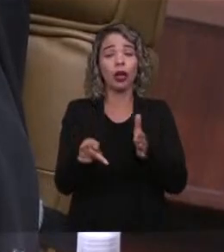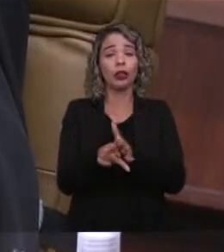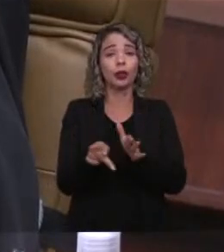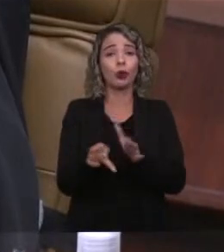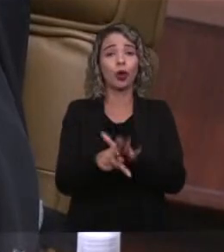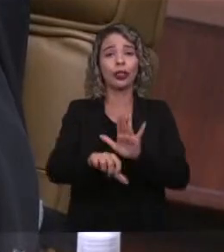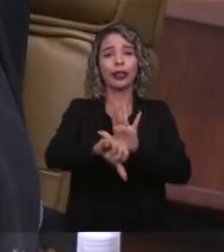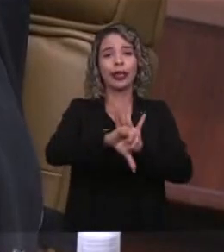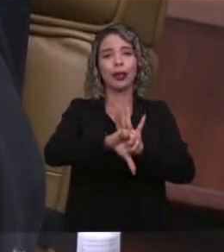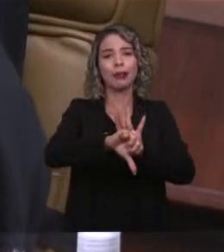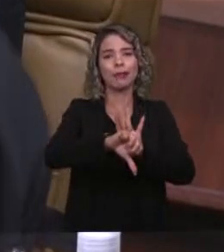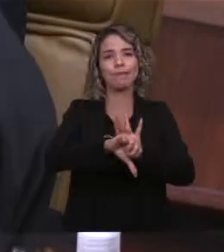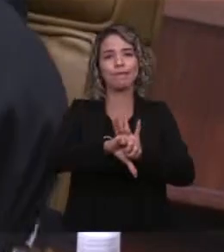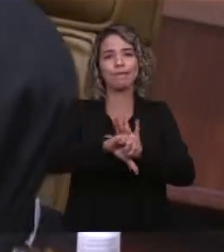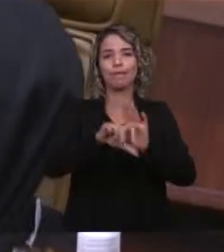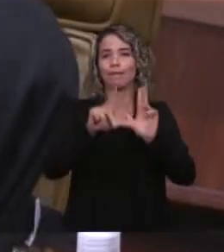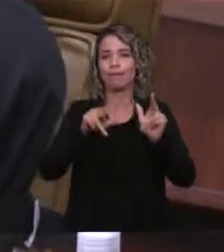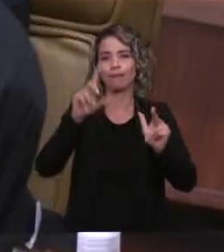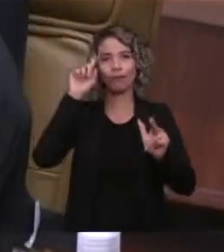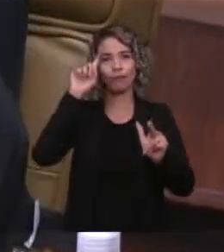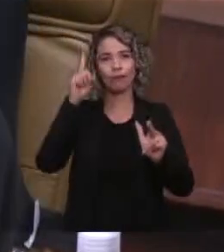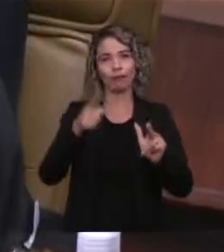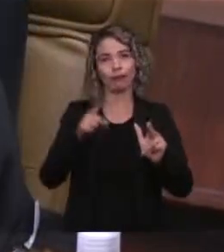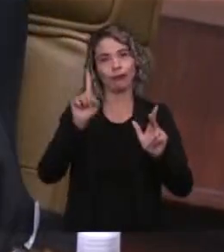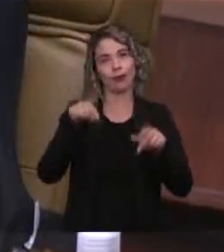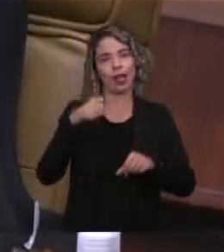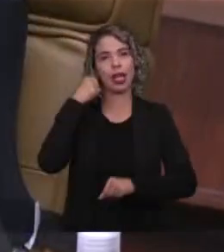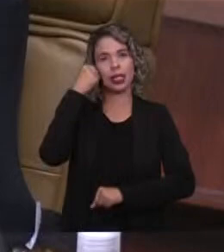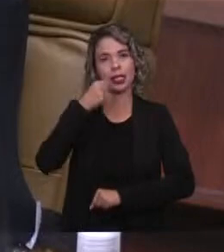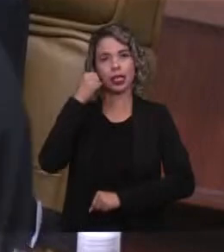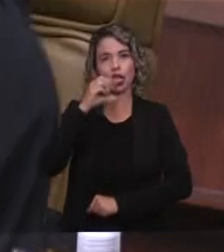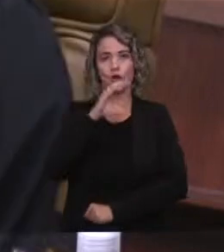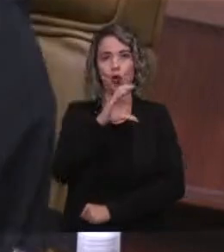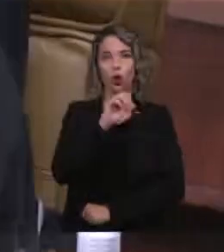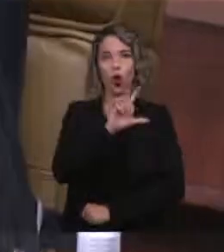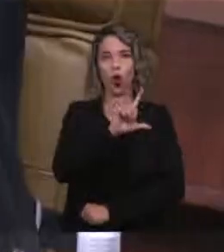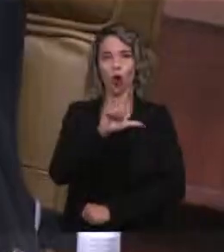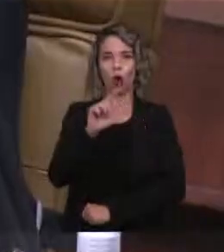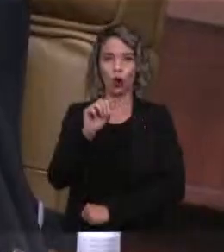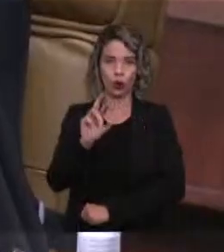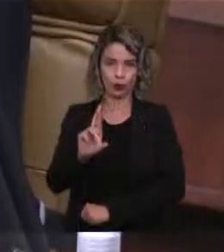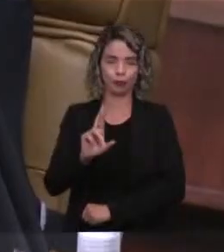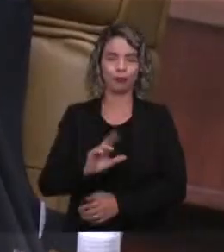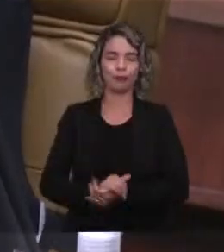prática de crimes, comandada, essa sim, por Fernando Collor de Mello.